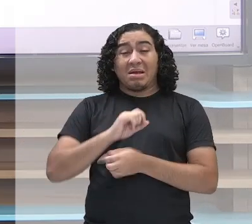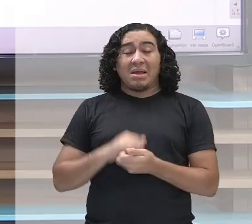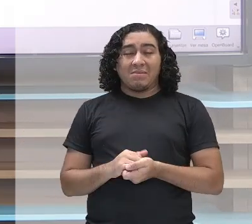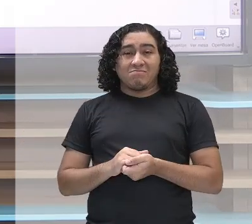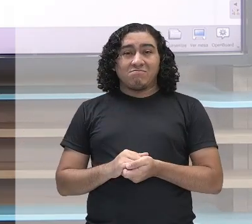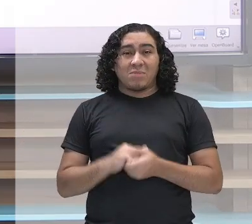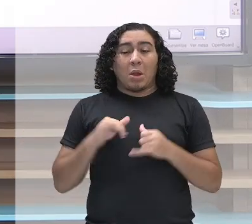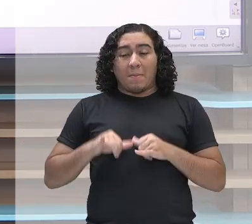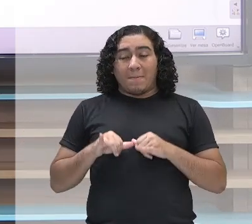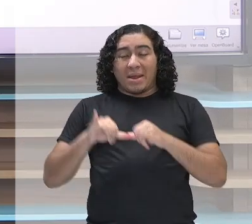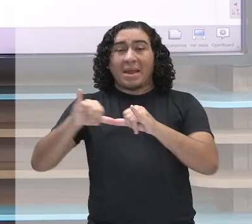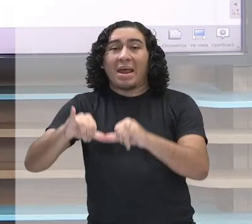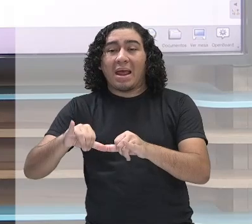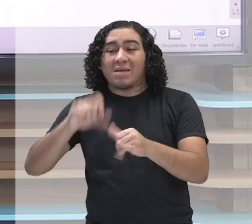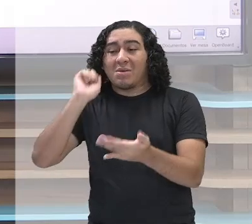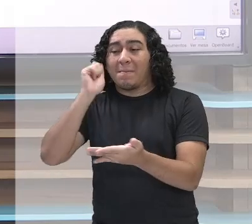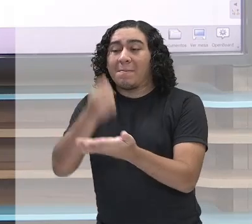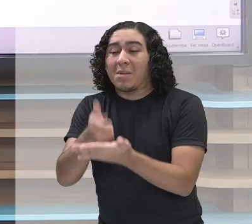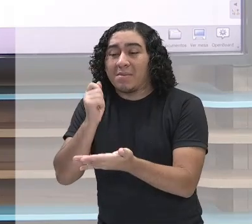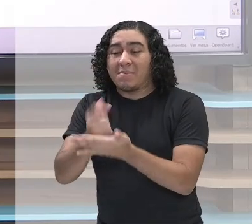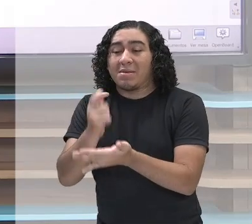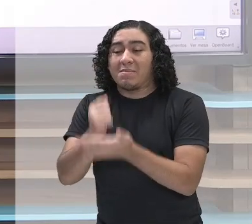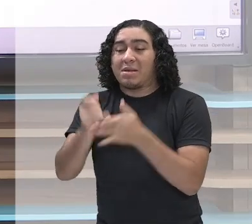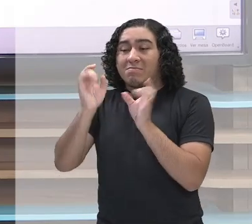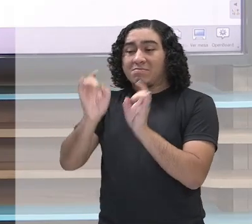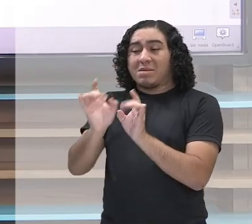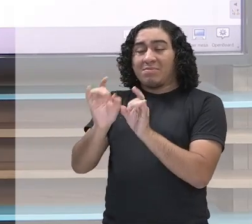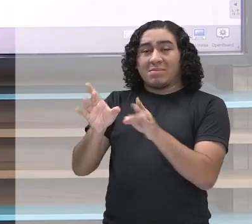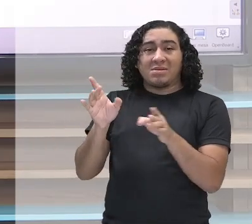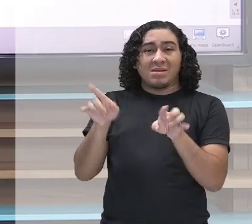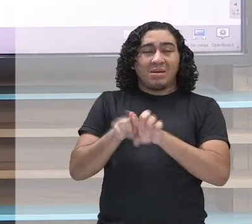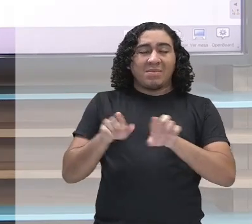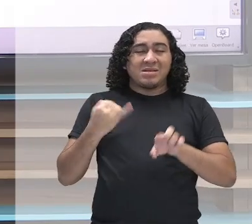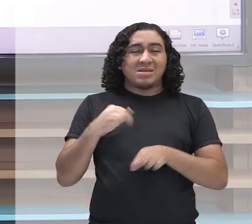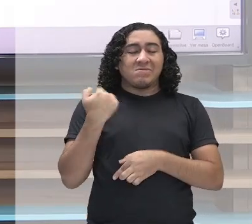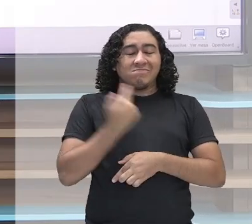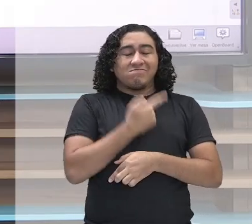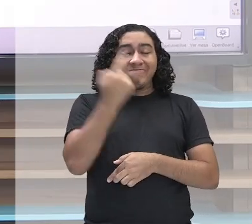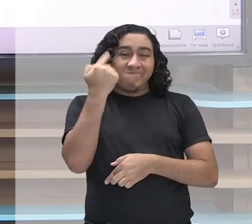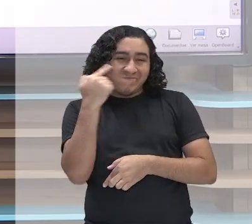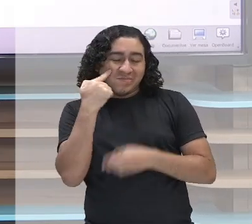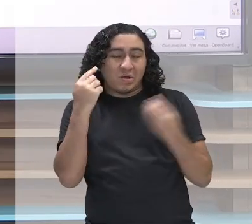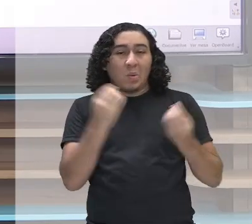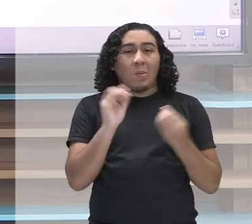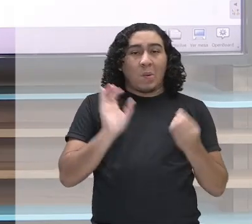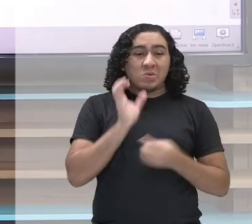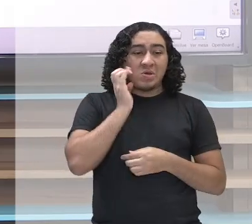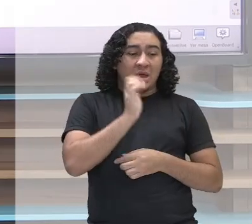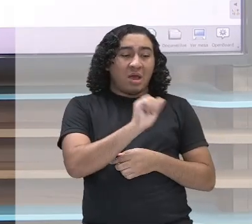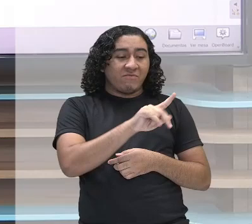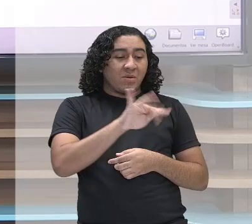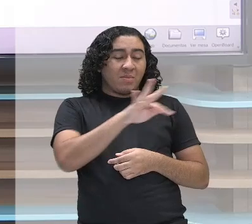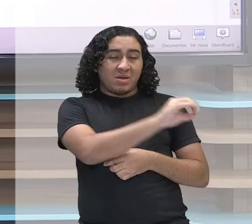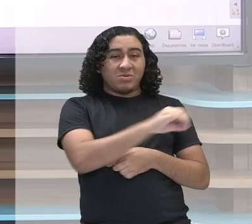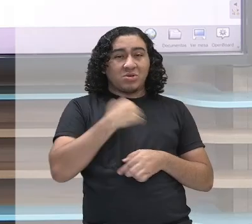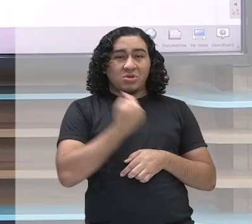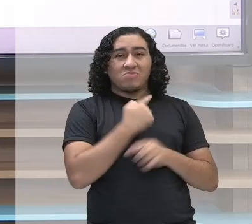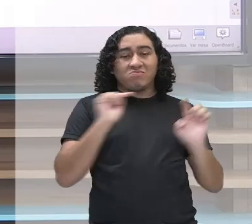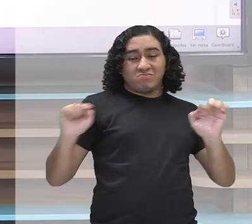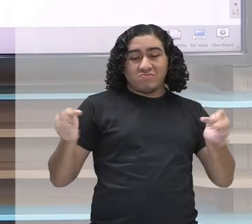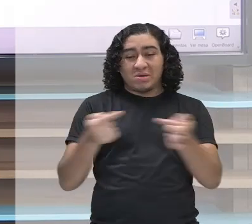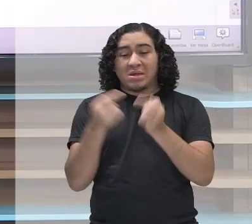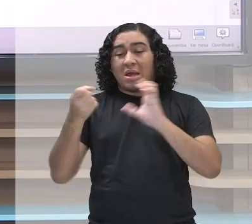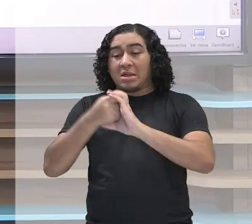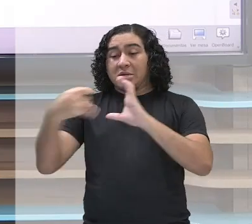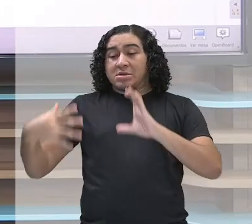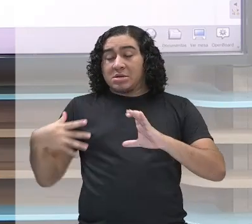supermercado. Então, se a gente for parar para pensar, né, como é que se deu esse processo do aviamento, a gente atrela muito as características do que a